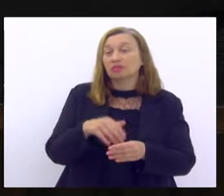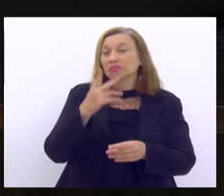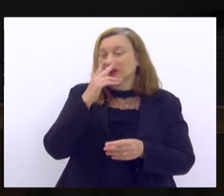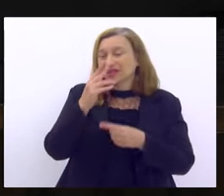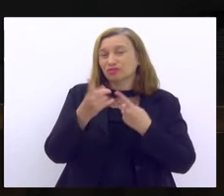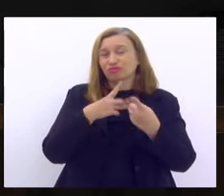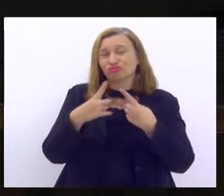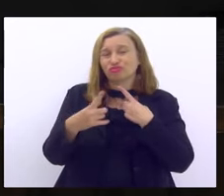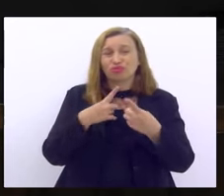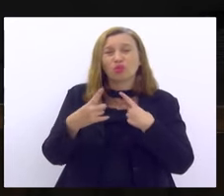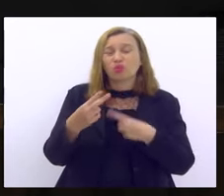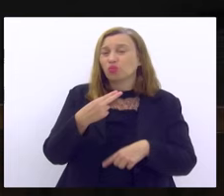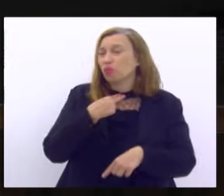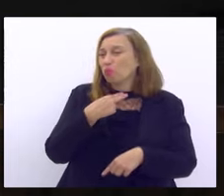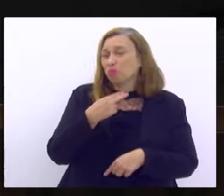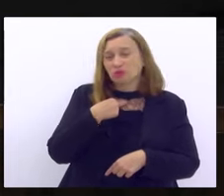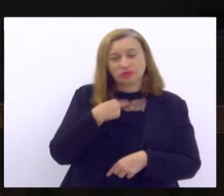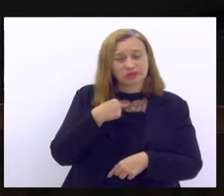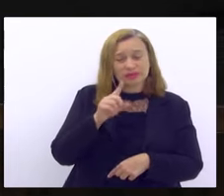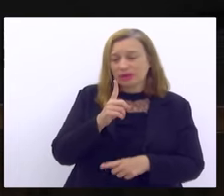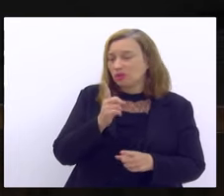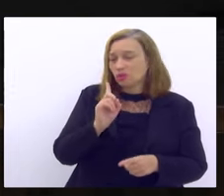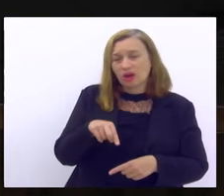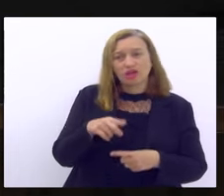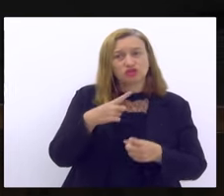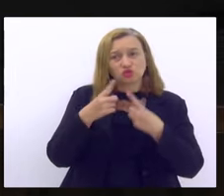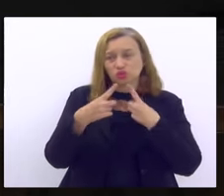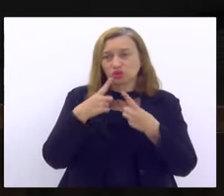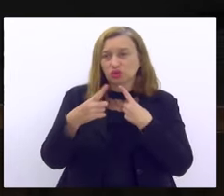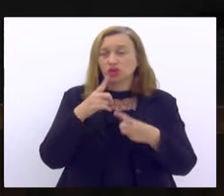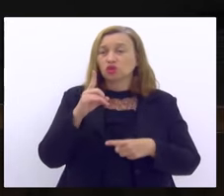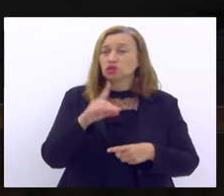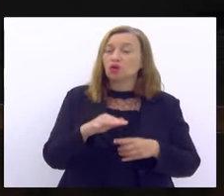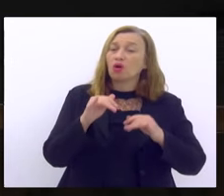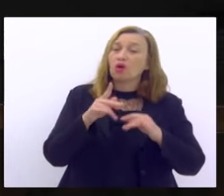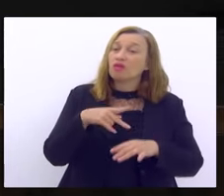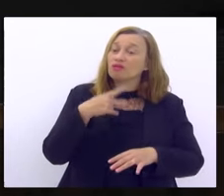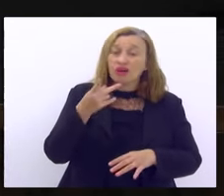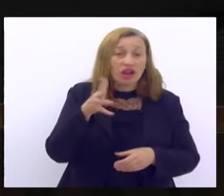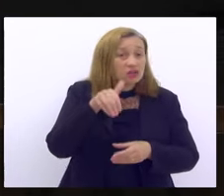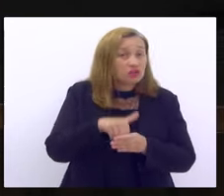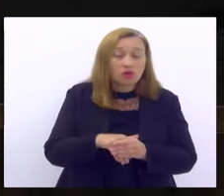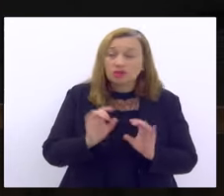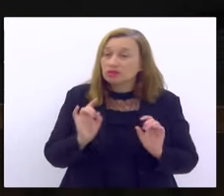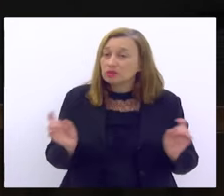discussão. Declaração de voto não é discussão, é declaração de voto.